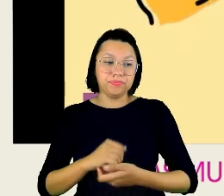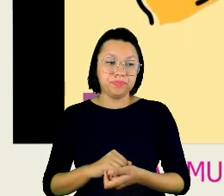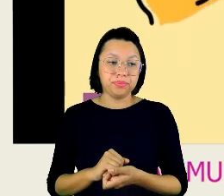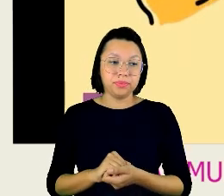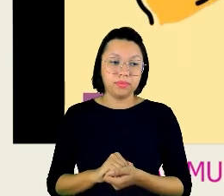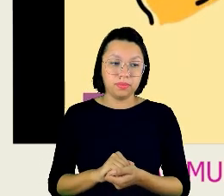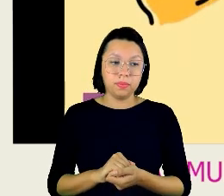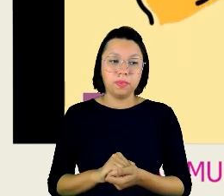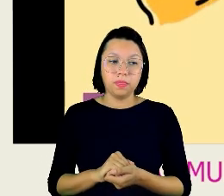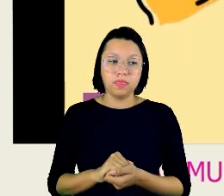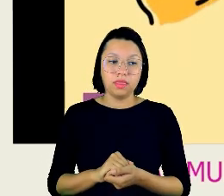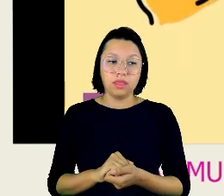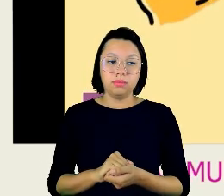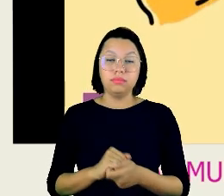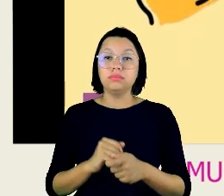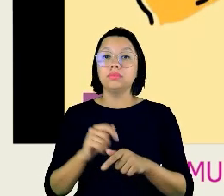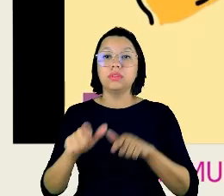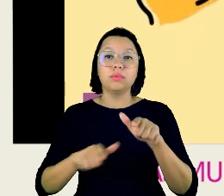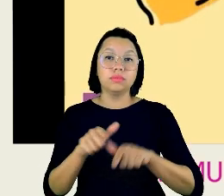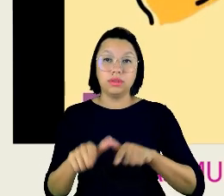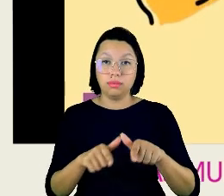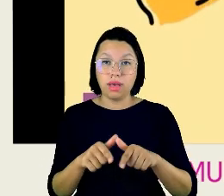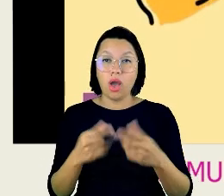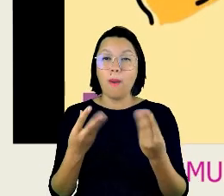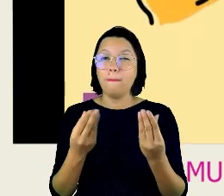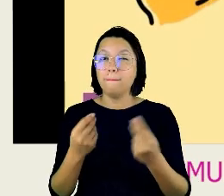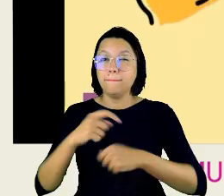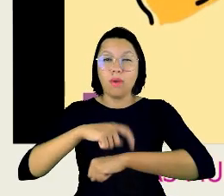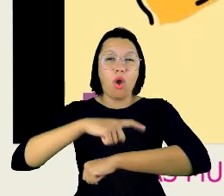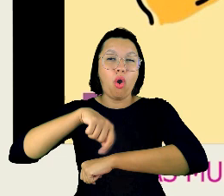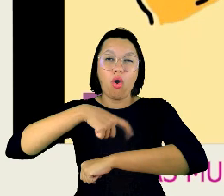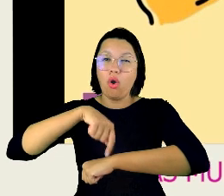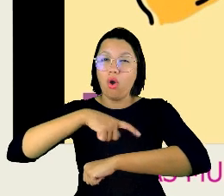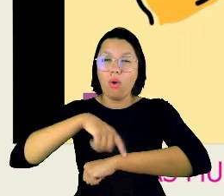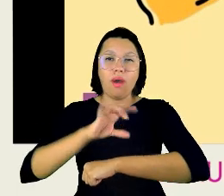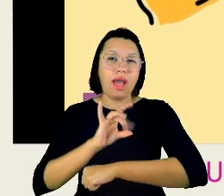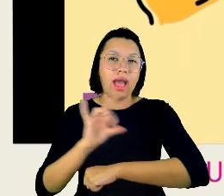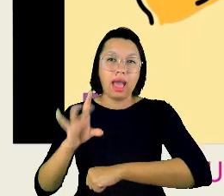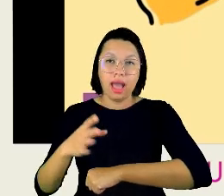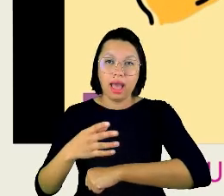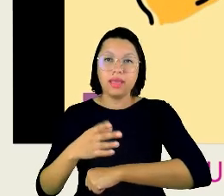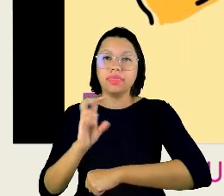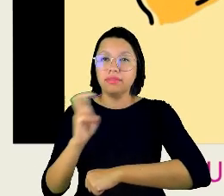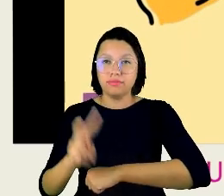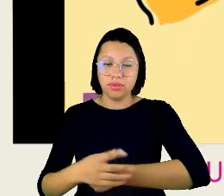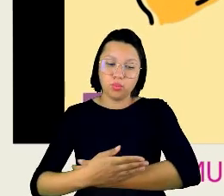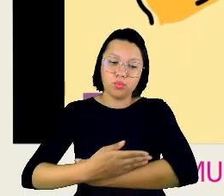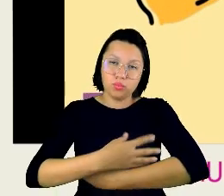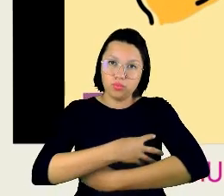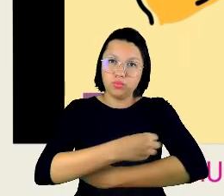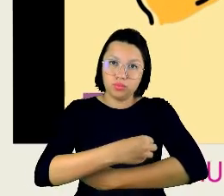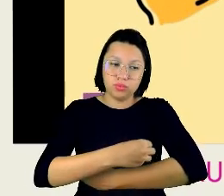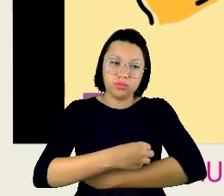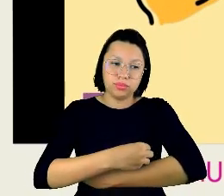Então, a amamentação é uma tarefa que leva muitas horas, né? Cada mamada, a gente, pela